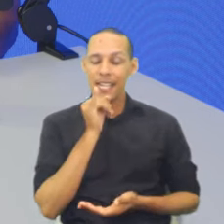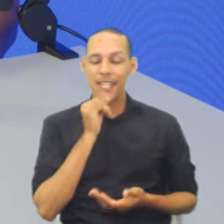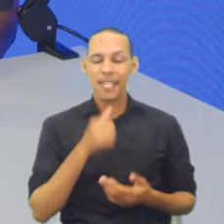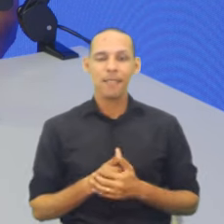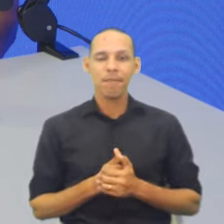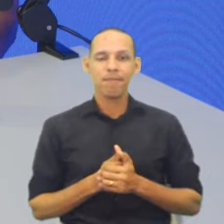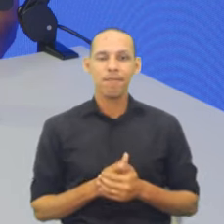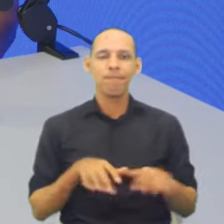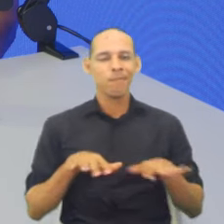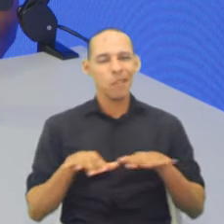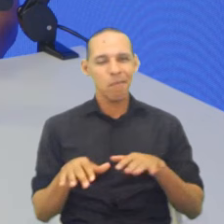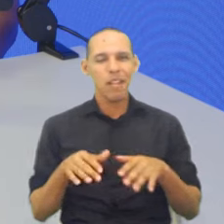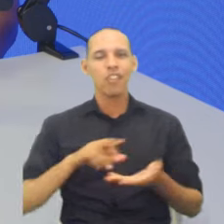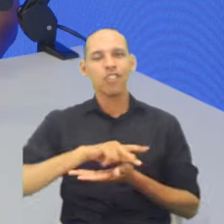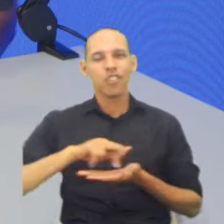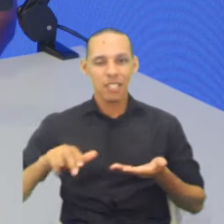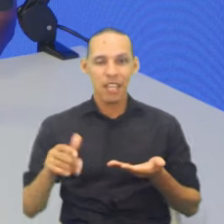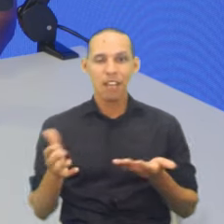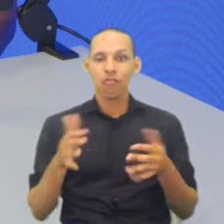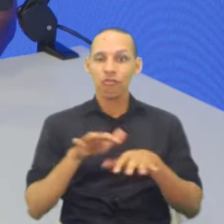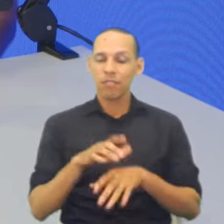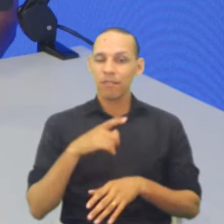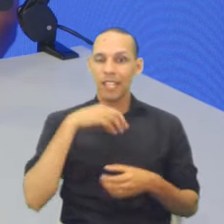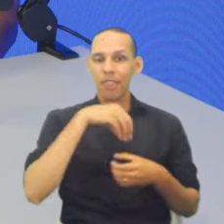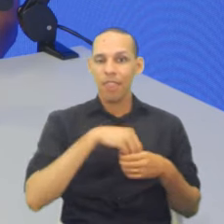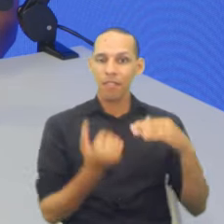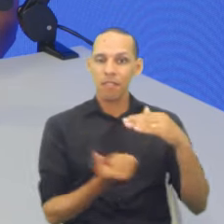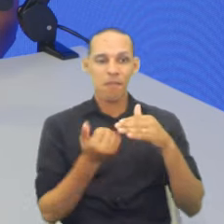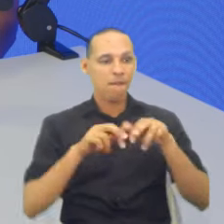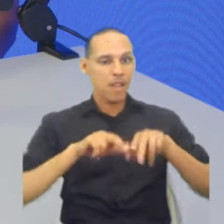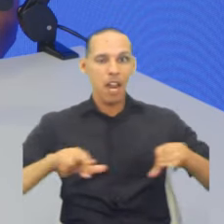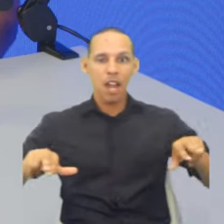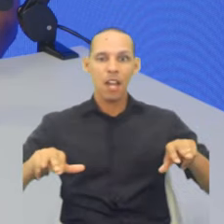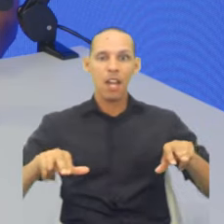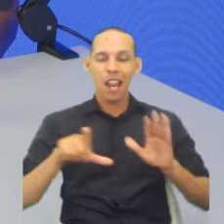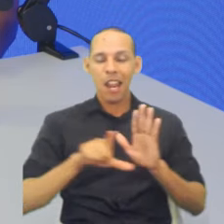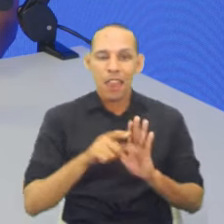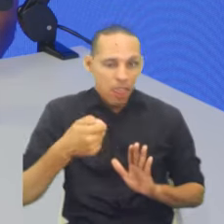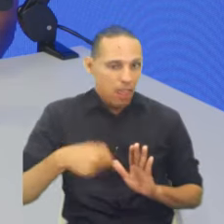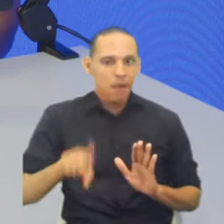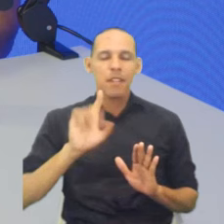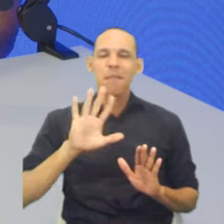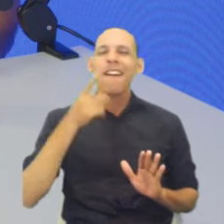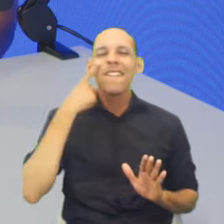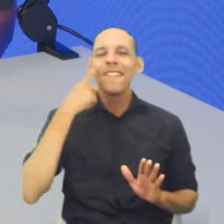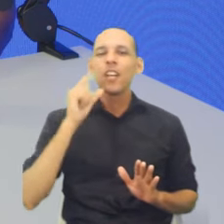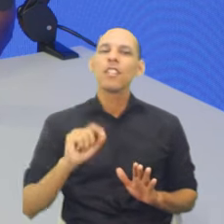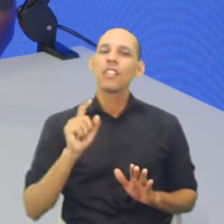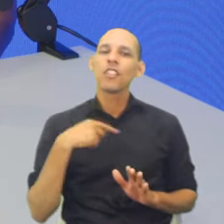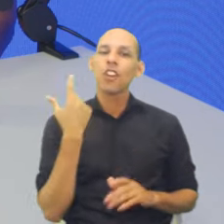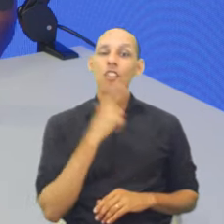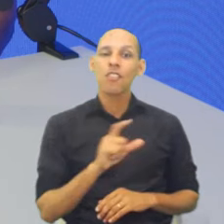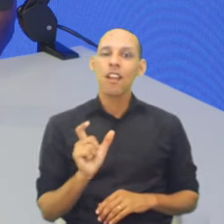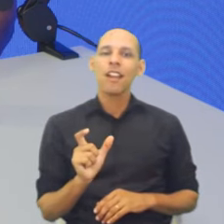outros movimentos de diversidade de inclusão avançando nas organizações sem necessidade de lei a gente percebe que ganhamos um rótulo a